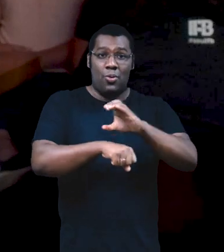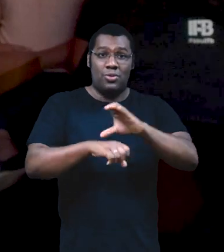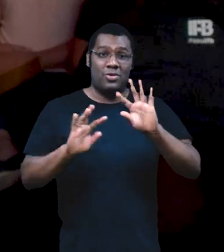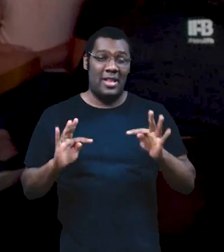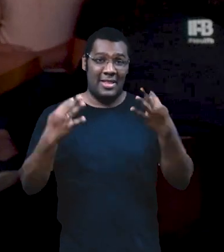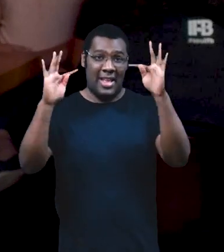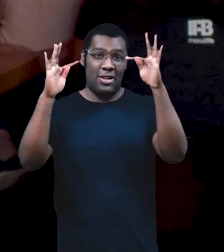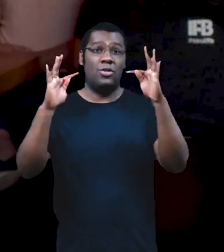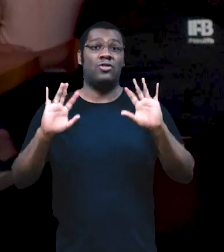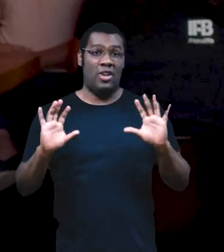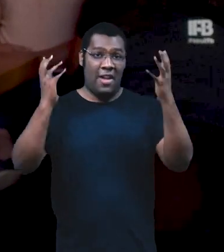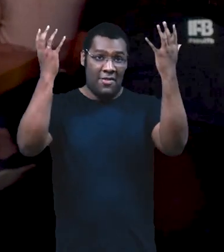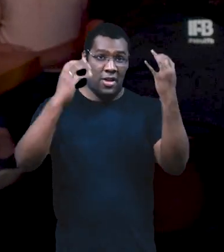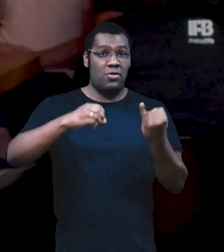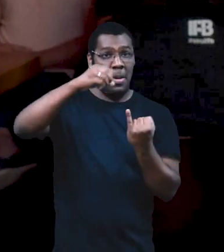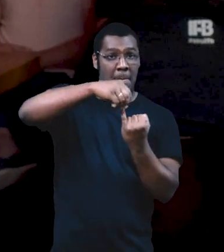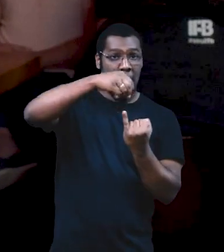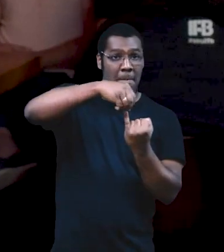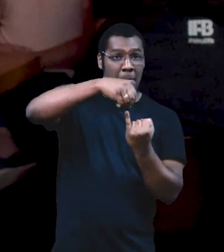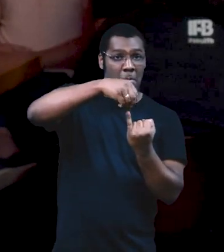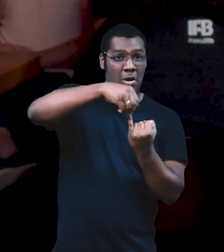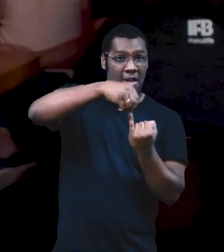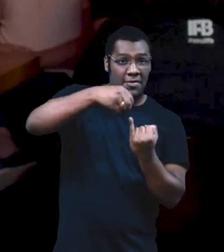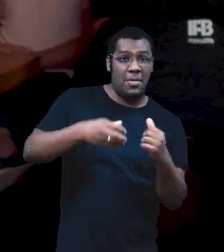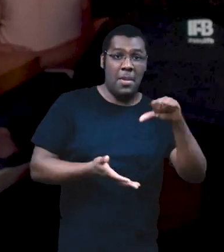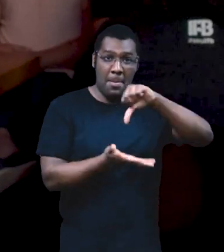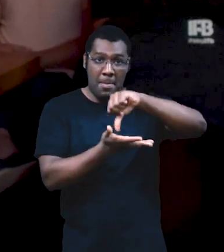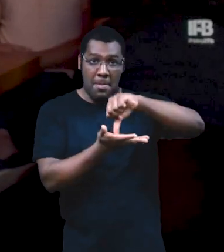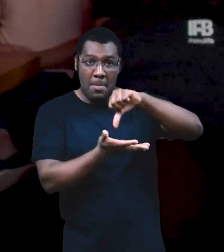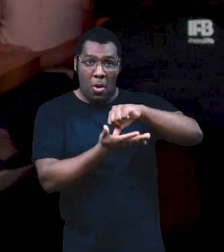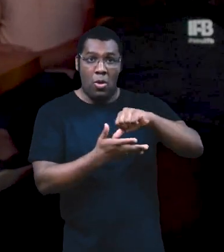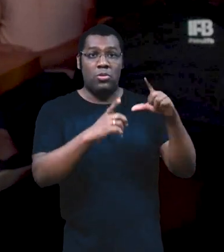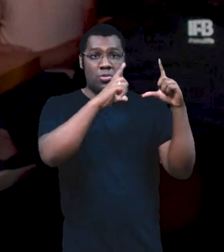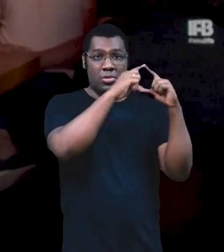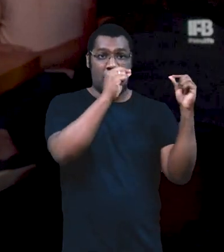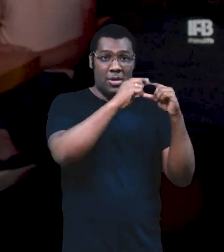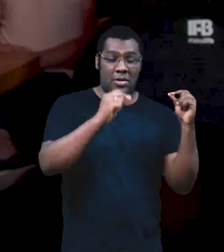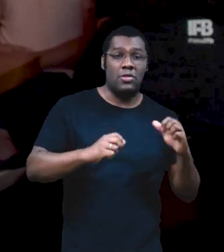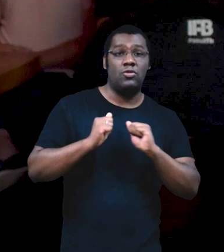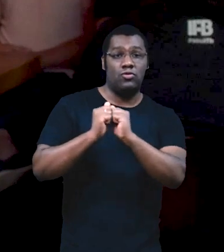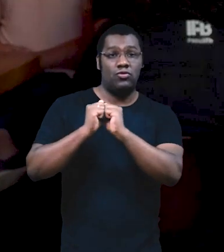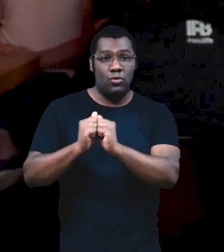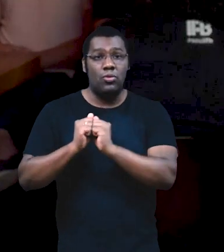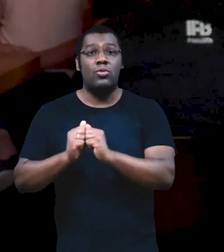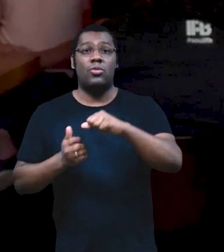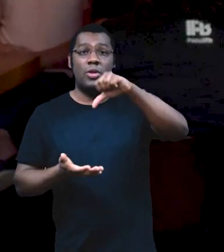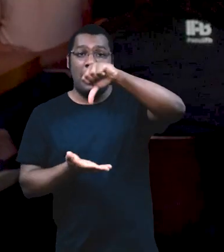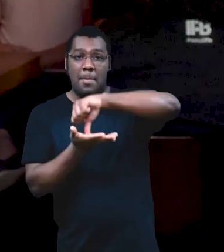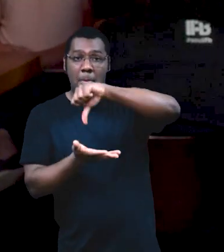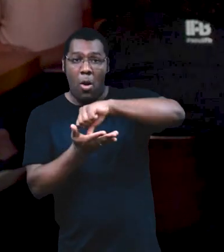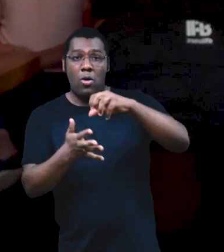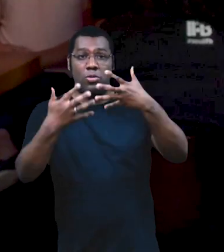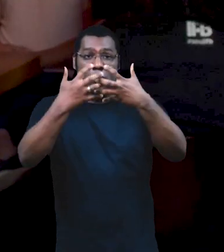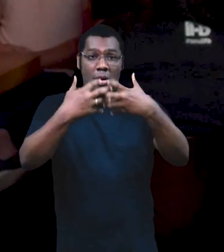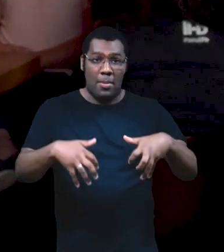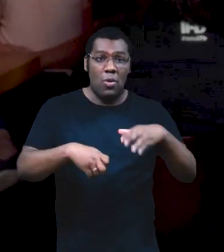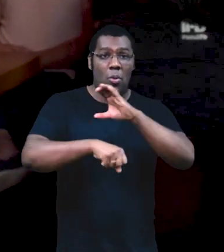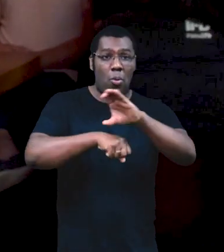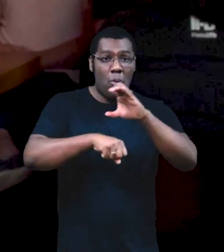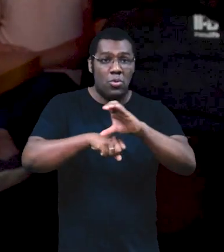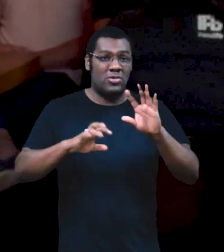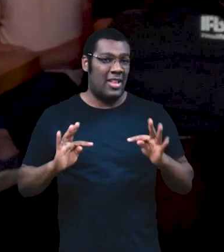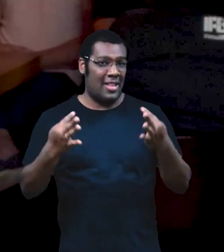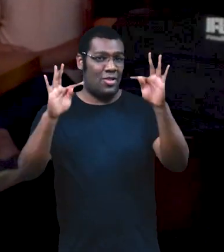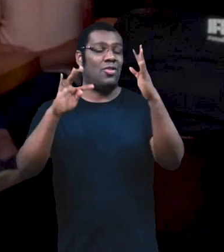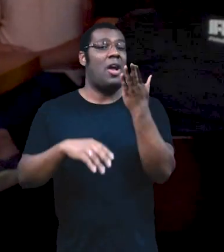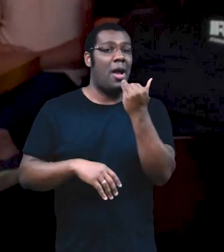Alimentos e Bebidas, juntamente com o Campus Gama, no curso de Tecnologia em Alimentos. Estamos aqui na aula show na cervejaria